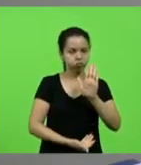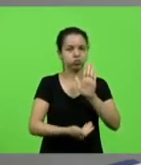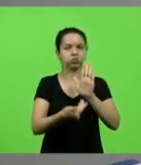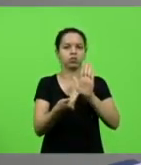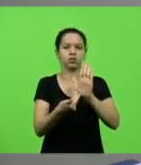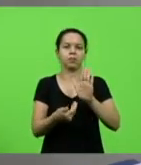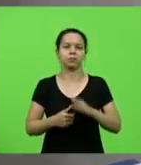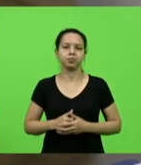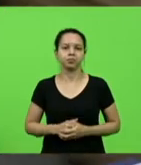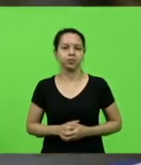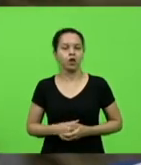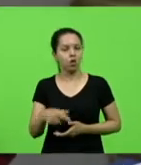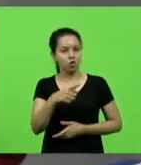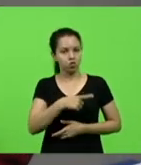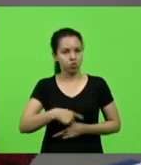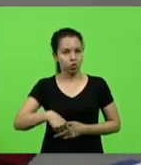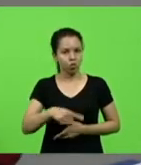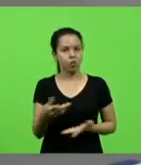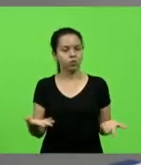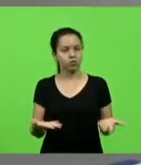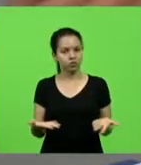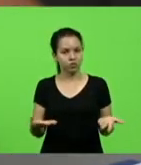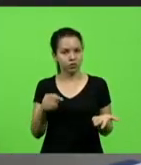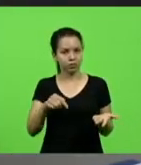nós temos aqui.